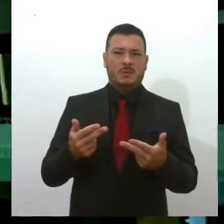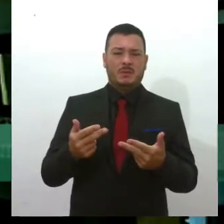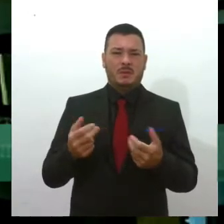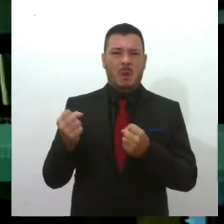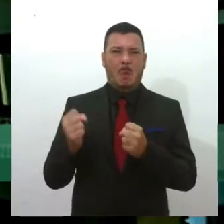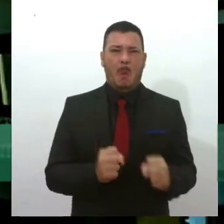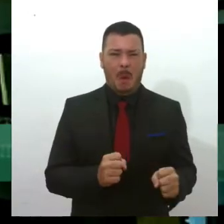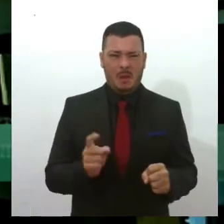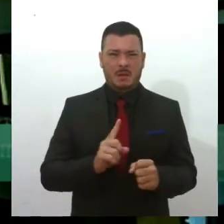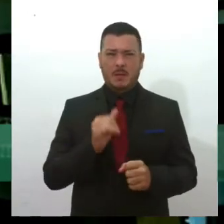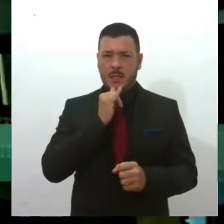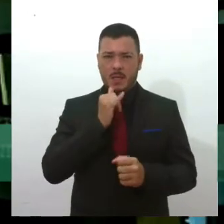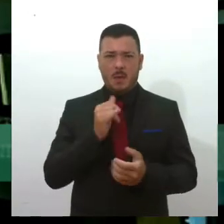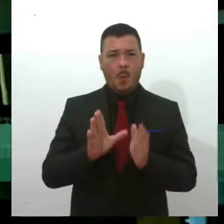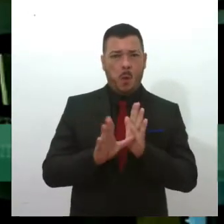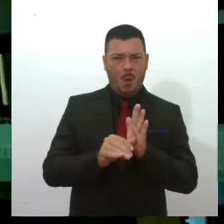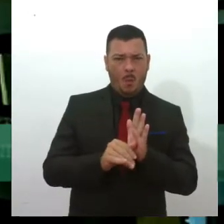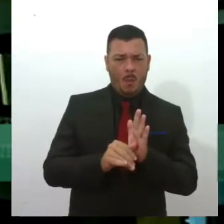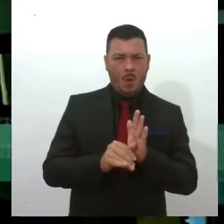Se ele desviou